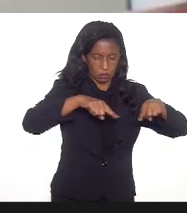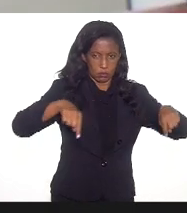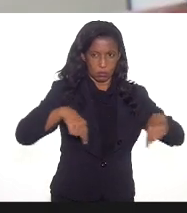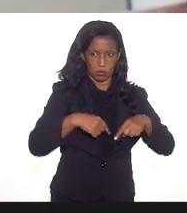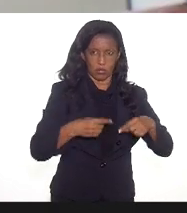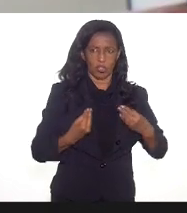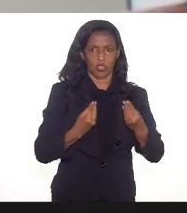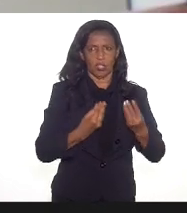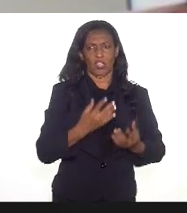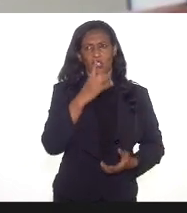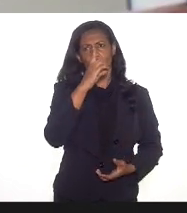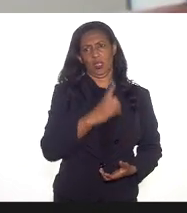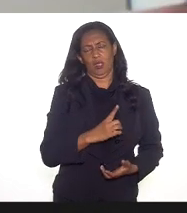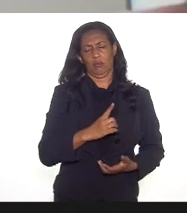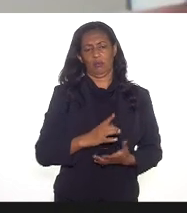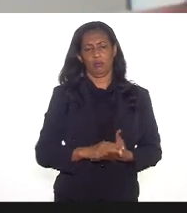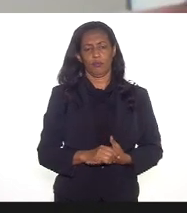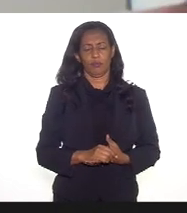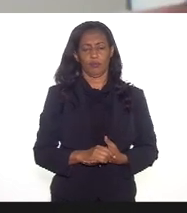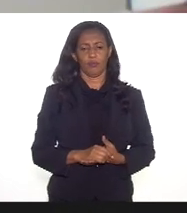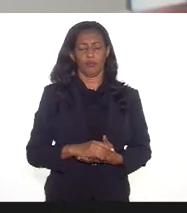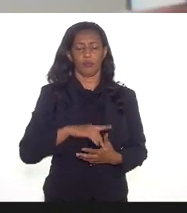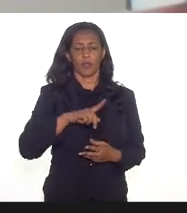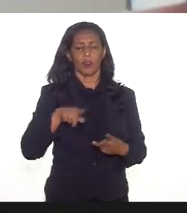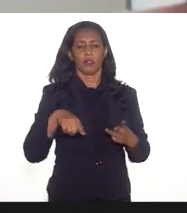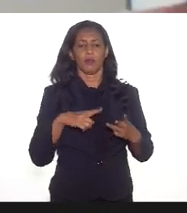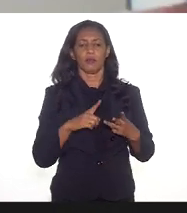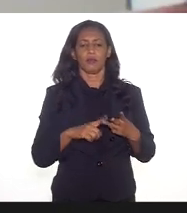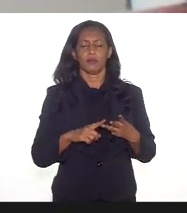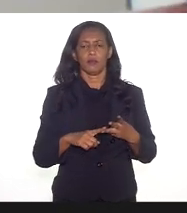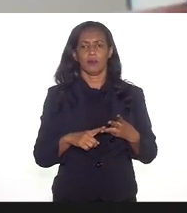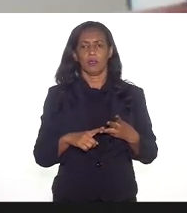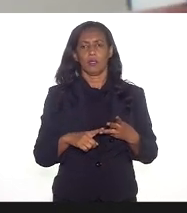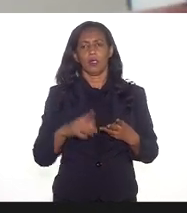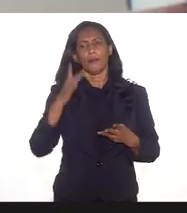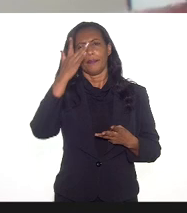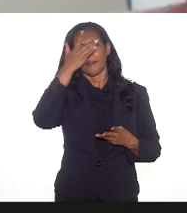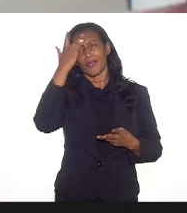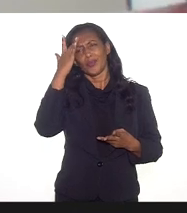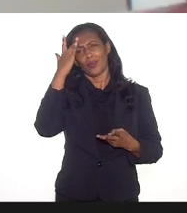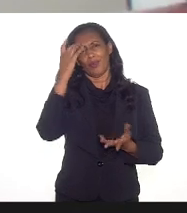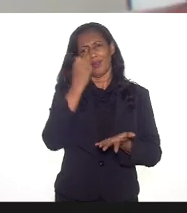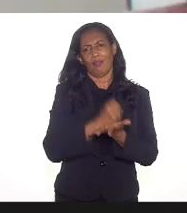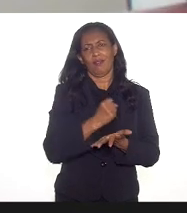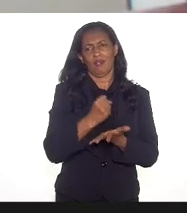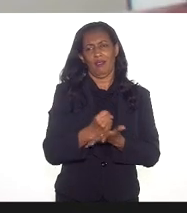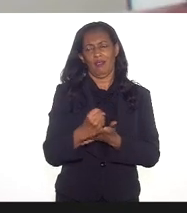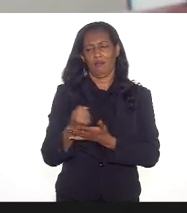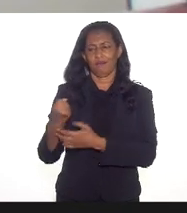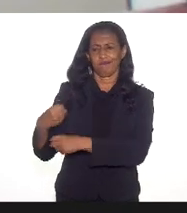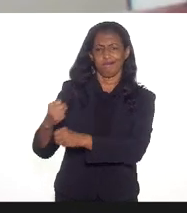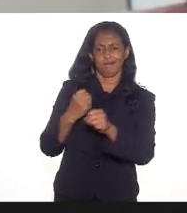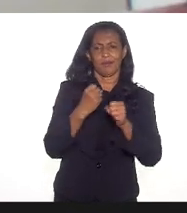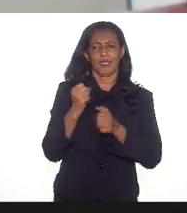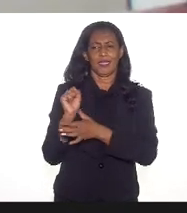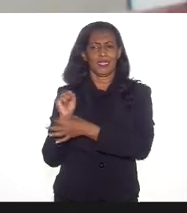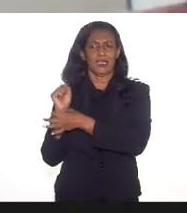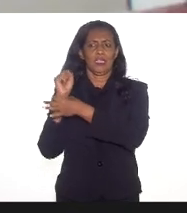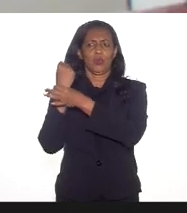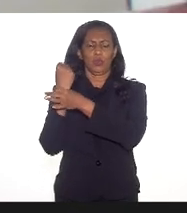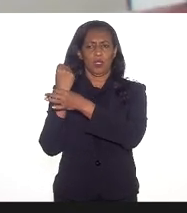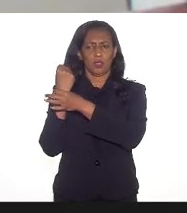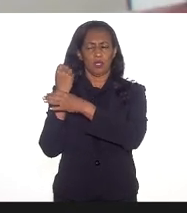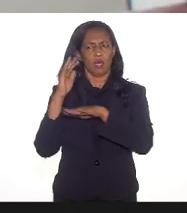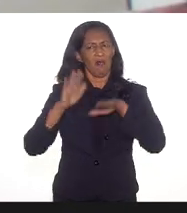garantia de direitos. Terceiro, a questão dos terceirizados. Eu, às vezes, me pergunto, presidente, se